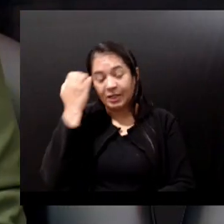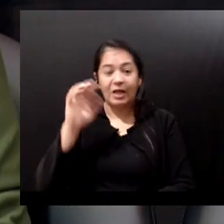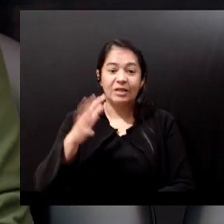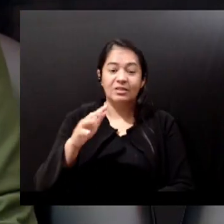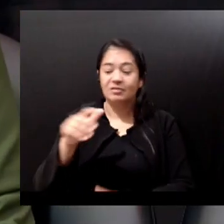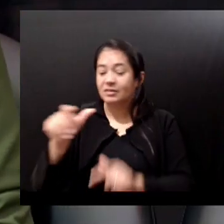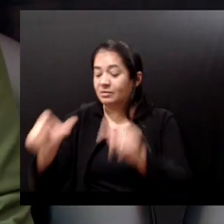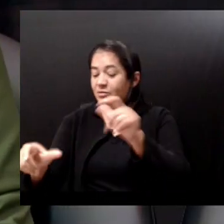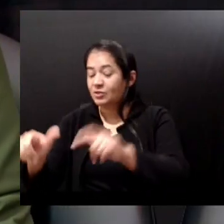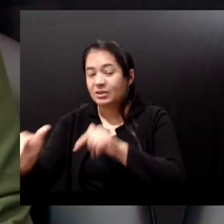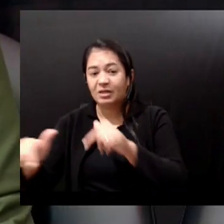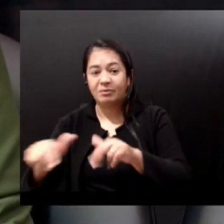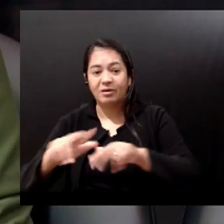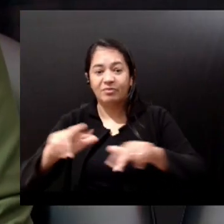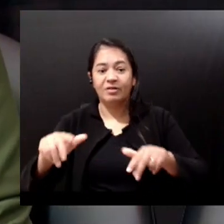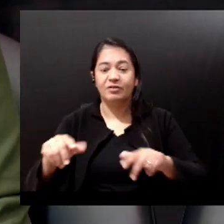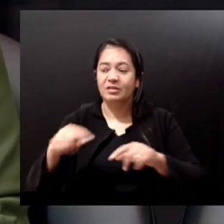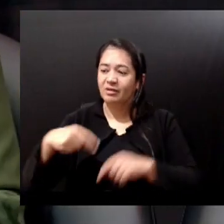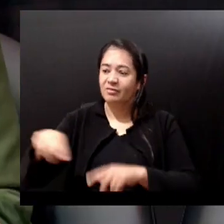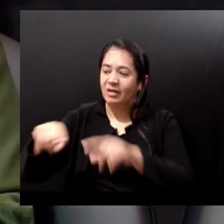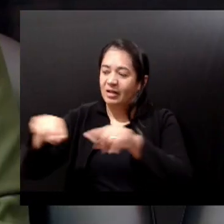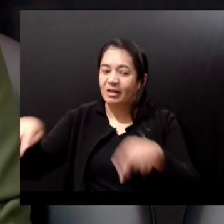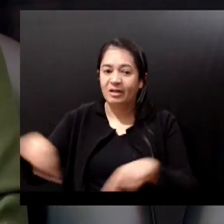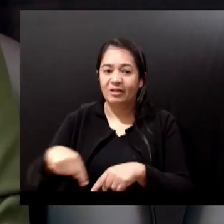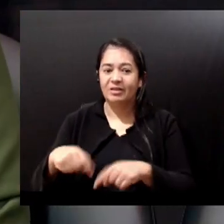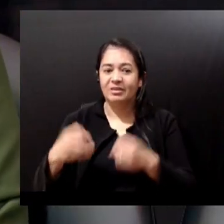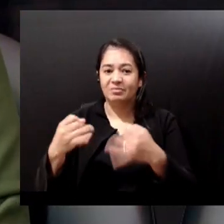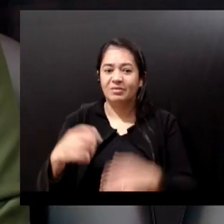vai na clínica falar sobre isso que vai te ajudar.